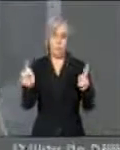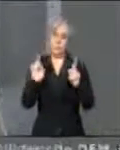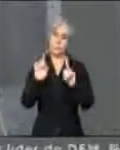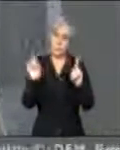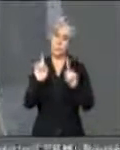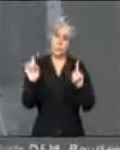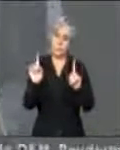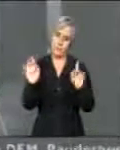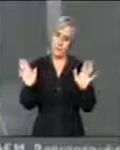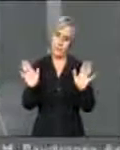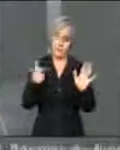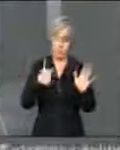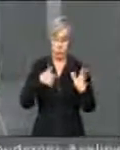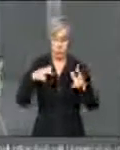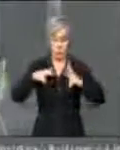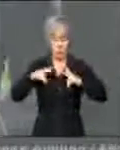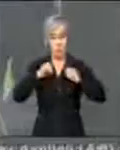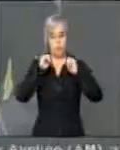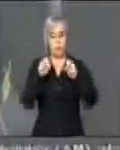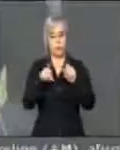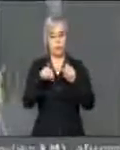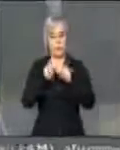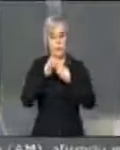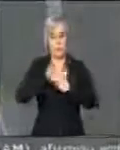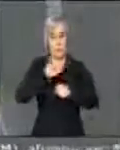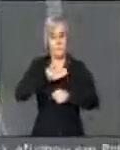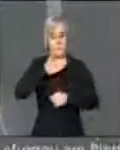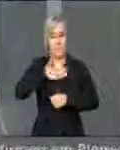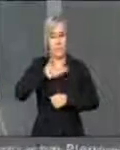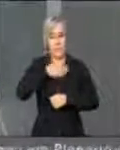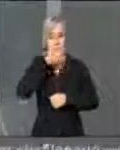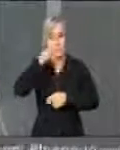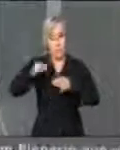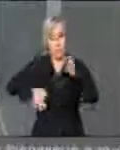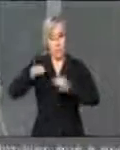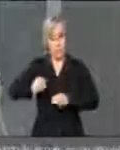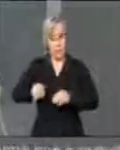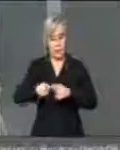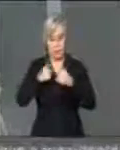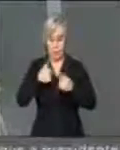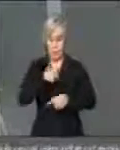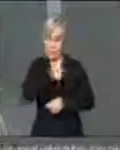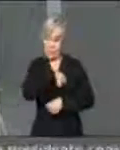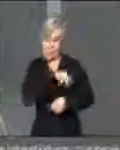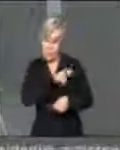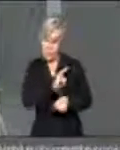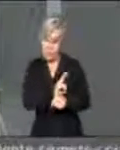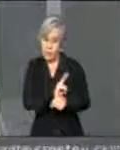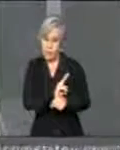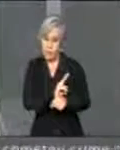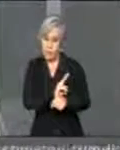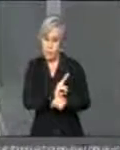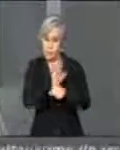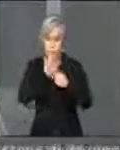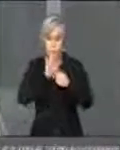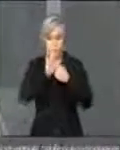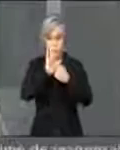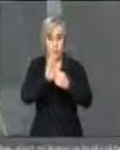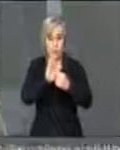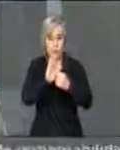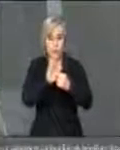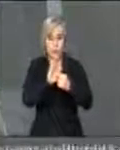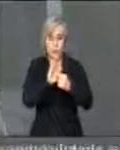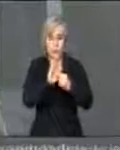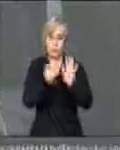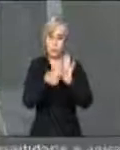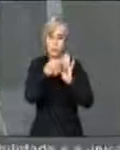aqui, mas, claro, eu pessoalmente posso fazer o meu julgamento. Mas como legislador, não. Eu fiscalizo e aponto os desvaneios e